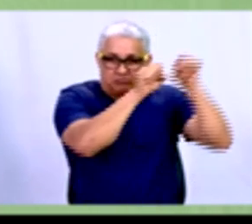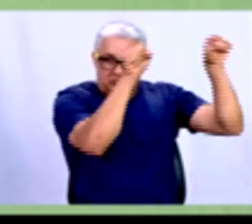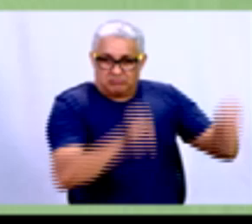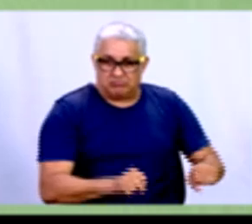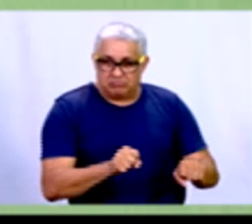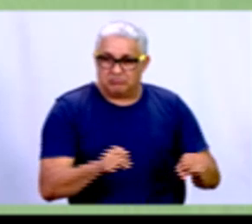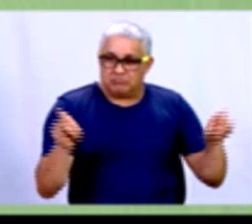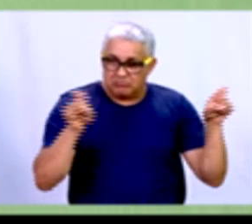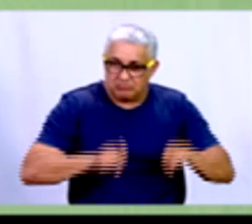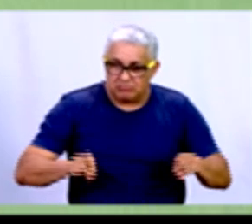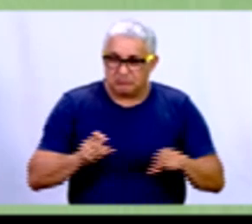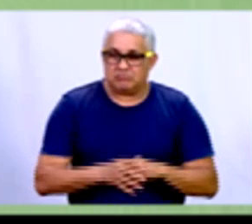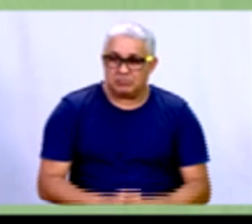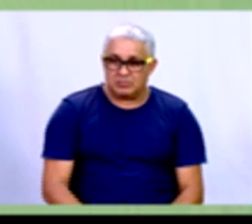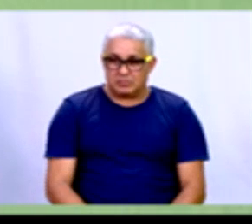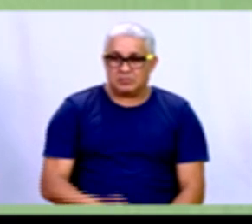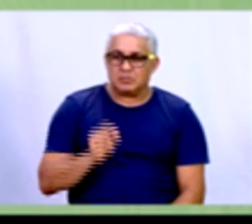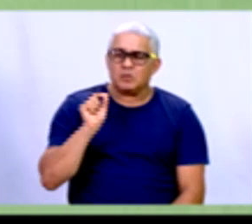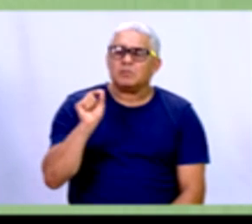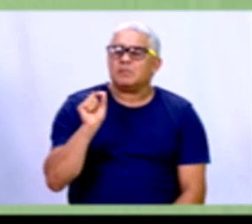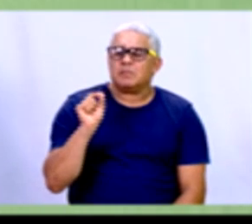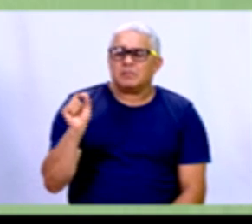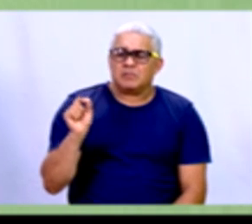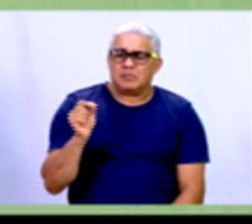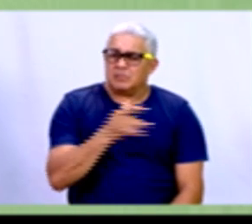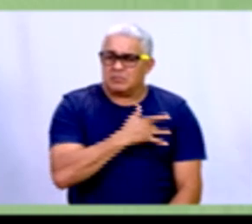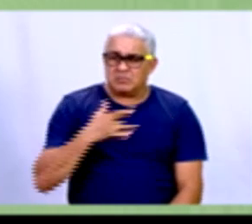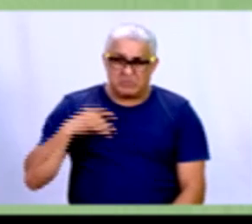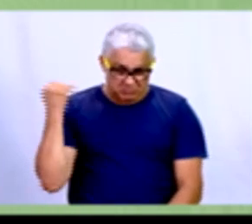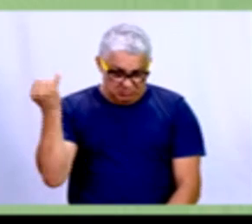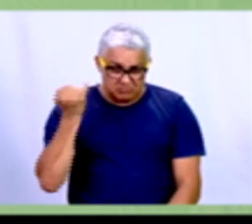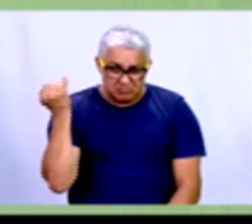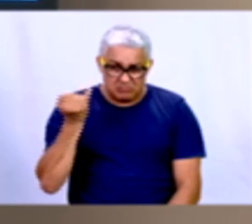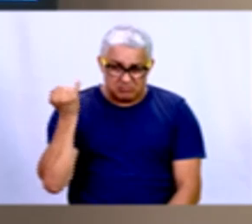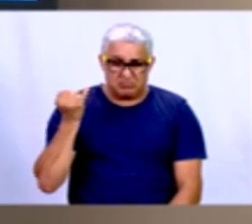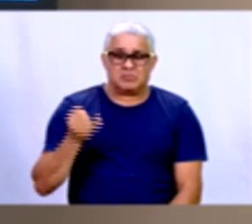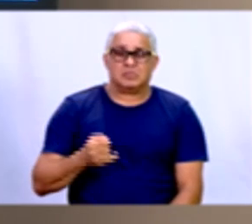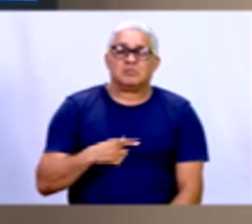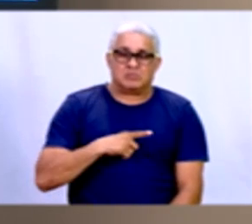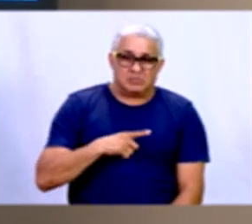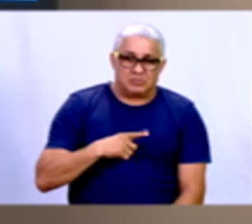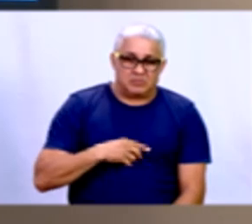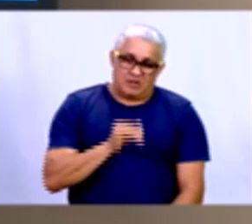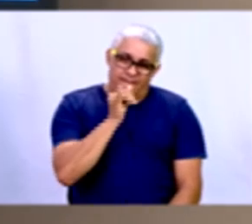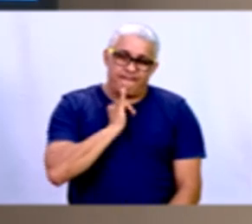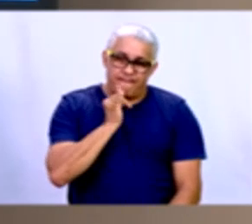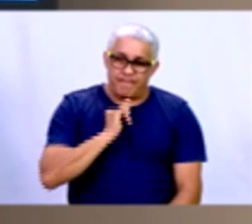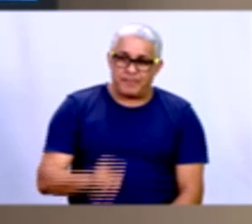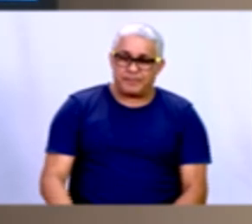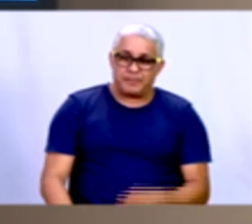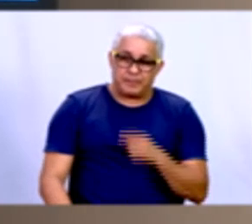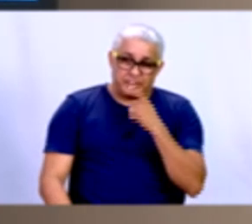sistema. Pô, o que a saúde vai ter envolvida nisso? Por exemplo, o senhor coloca